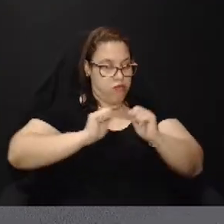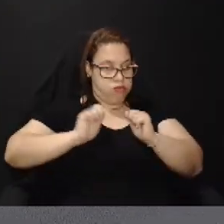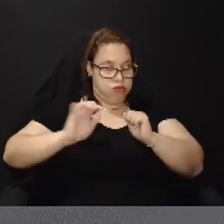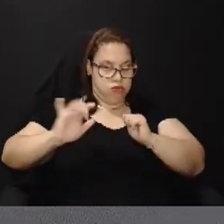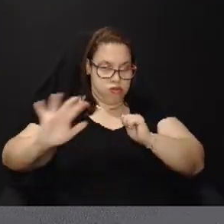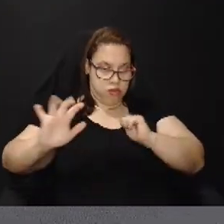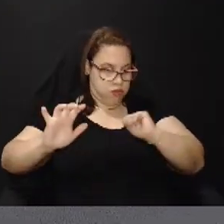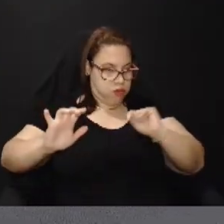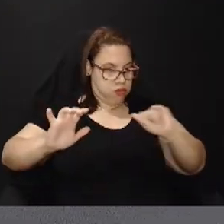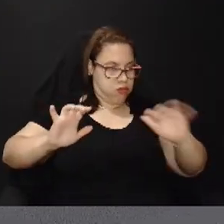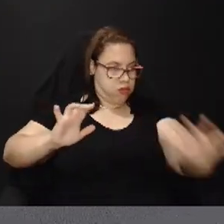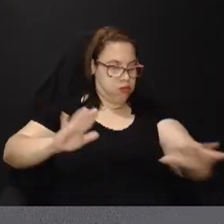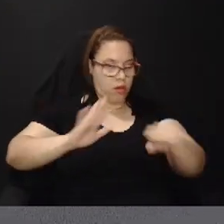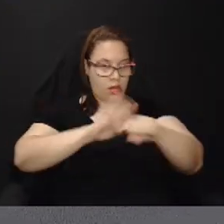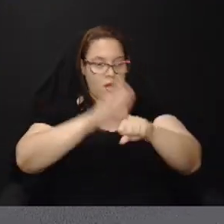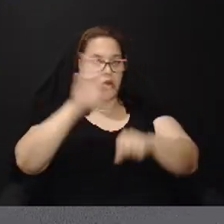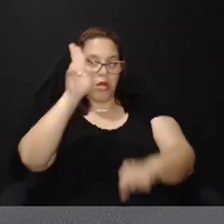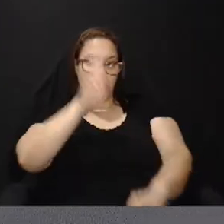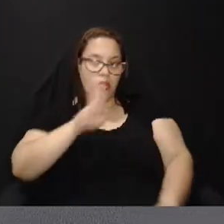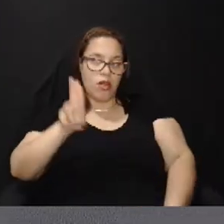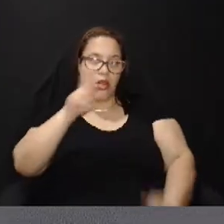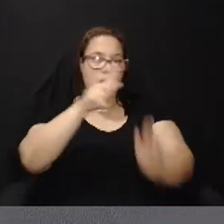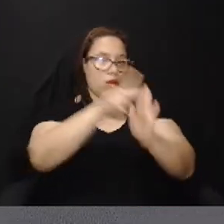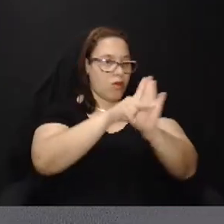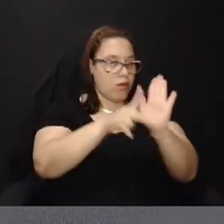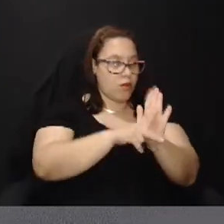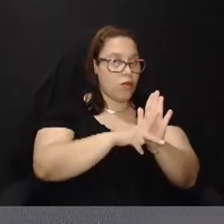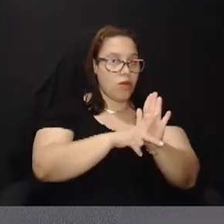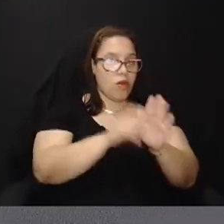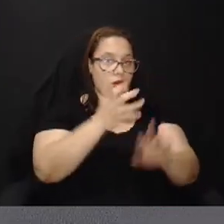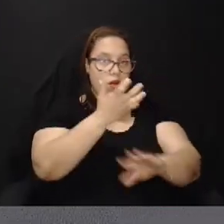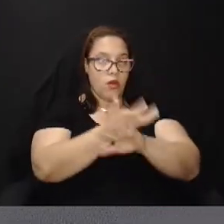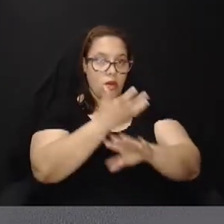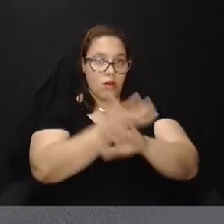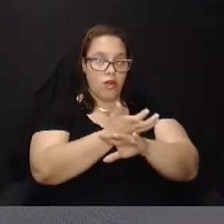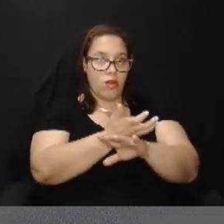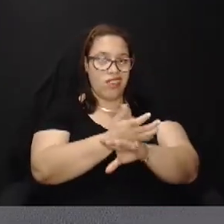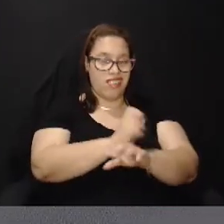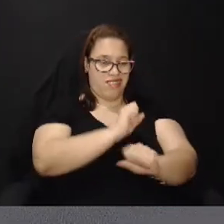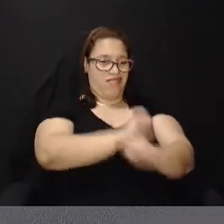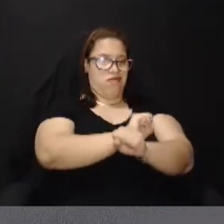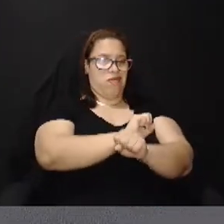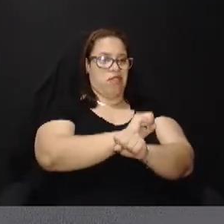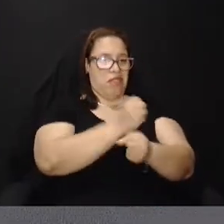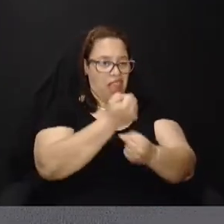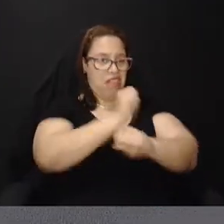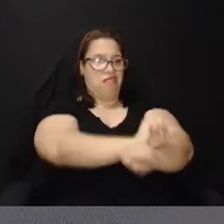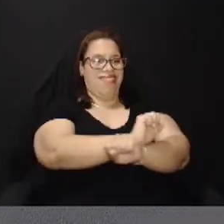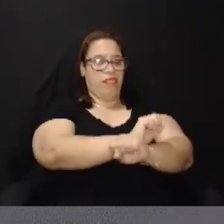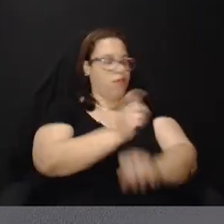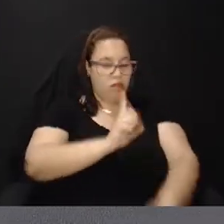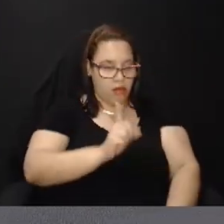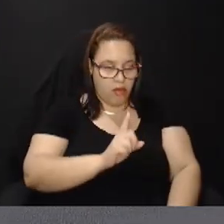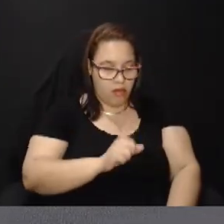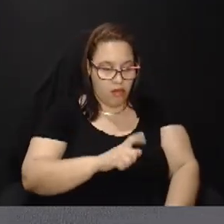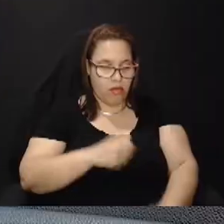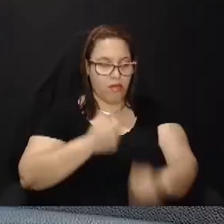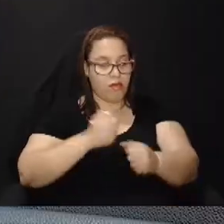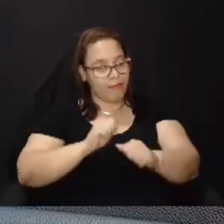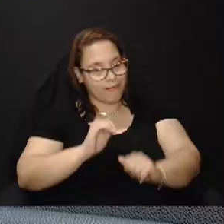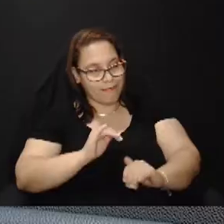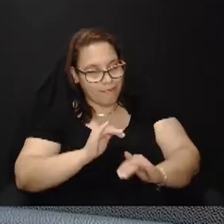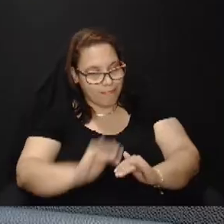mais universalidade a esse projeto. Se a gente colocar como curricular, às vezes pode engessar um pouquinho mais. Então talvez seja algo que a gente tenha que dar